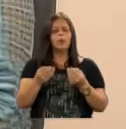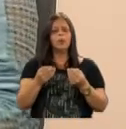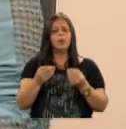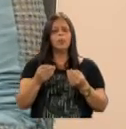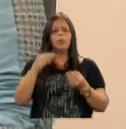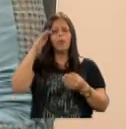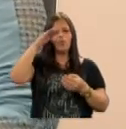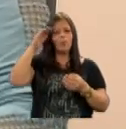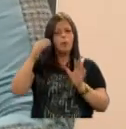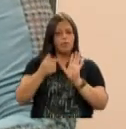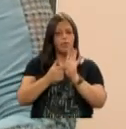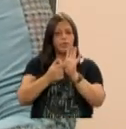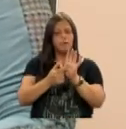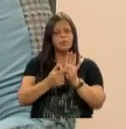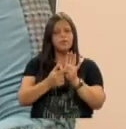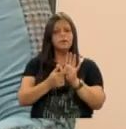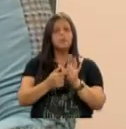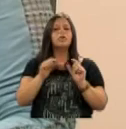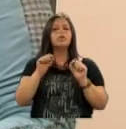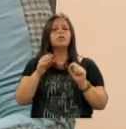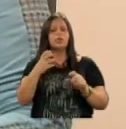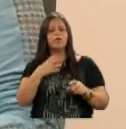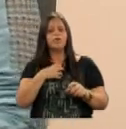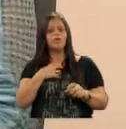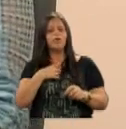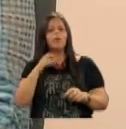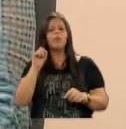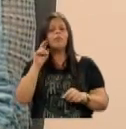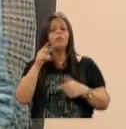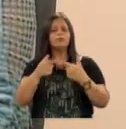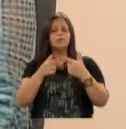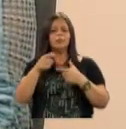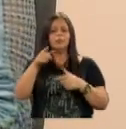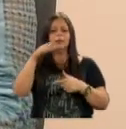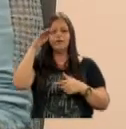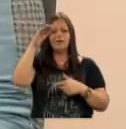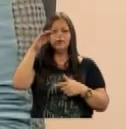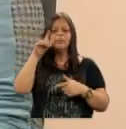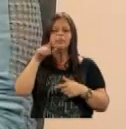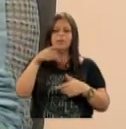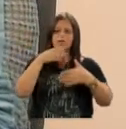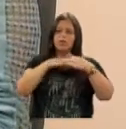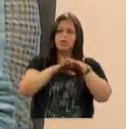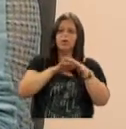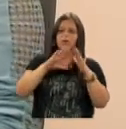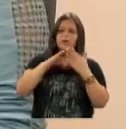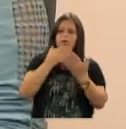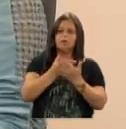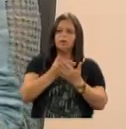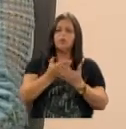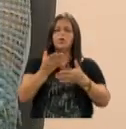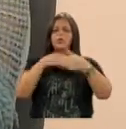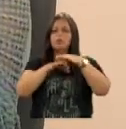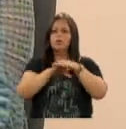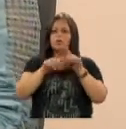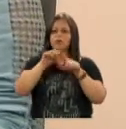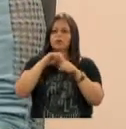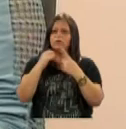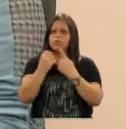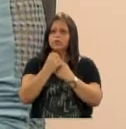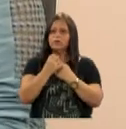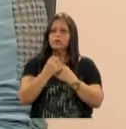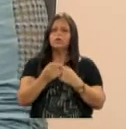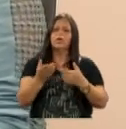singularidade do meu aluno apresenta na e de que forma eu vou trabalhar este aluno seja nele a inclusão escolar seja ele na inclusão